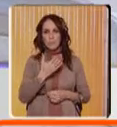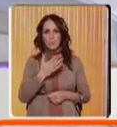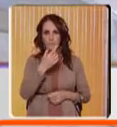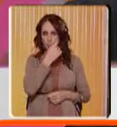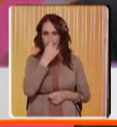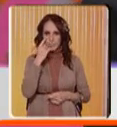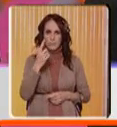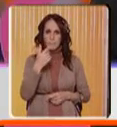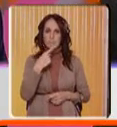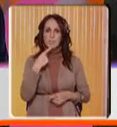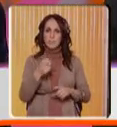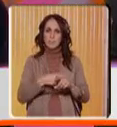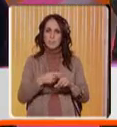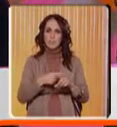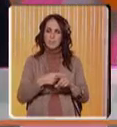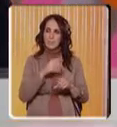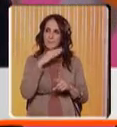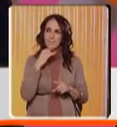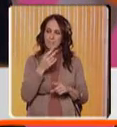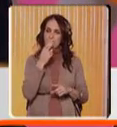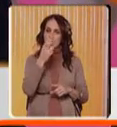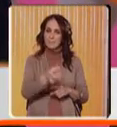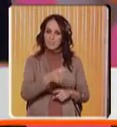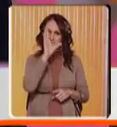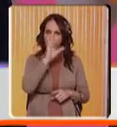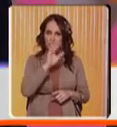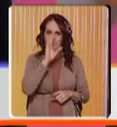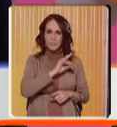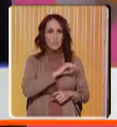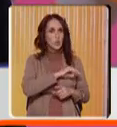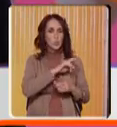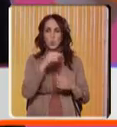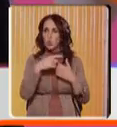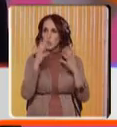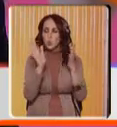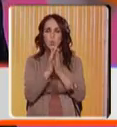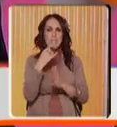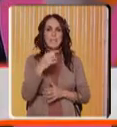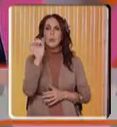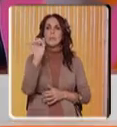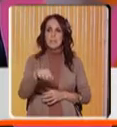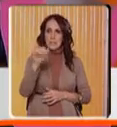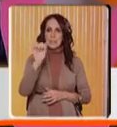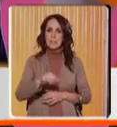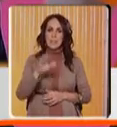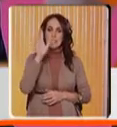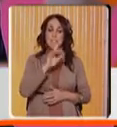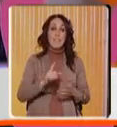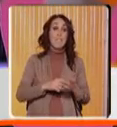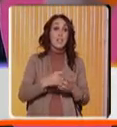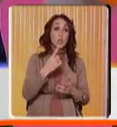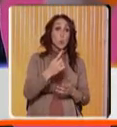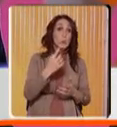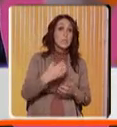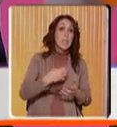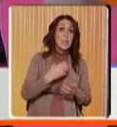Uma pergunta muito interessante e eu estava muito curioso em relação às respostas. Não sei se deram conta, as respostas foram unânimes. Todas as pessoas têm. Na falta de um sentido, apuram-se os